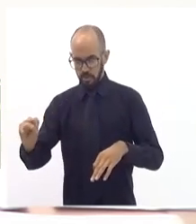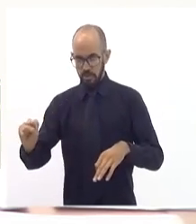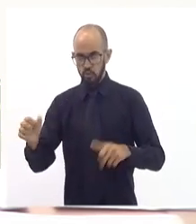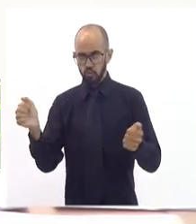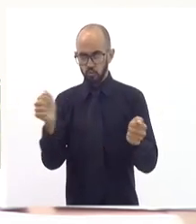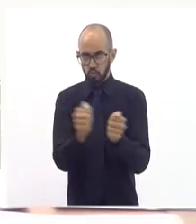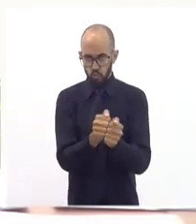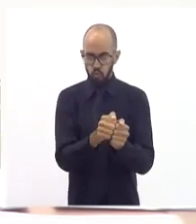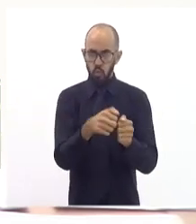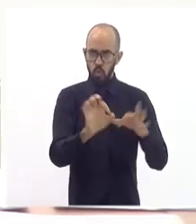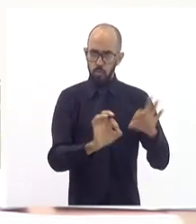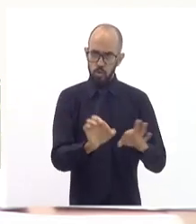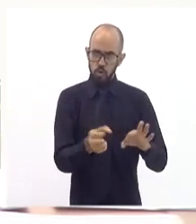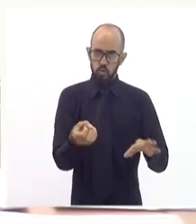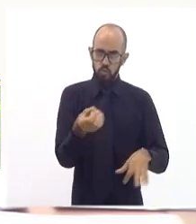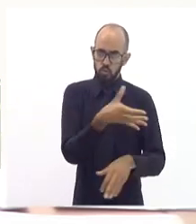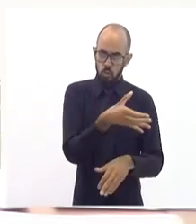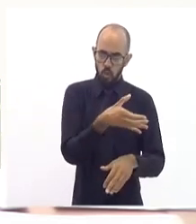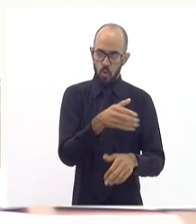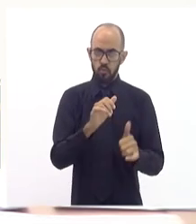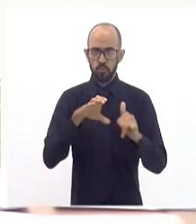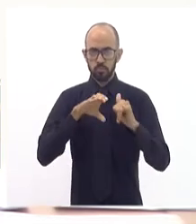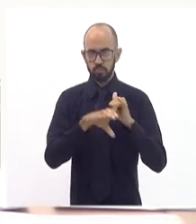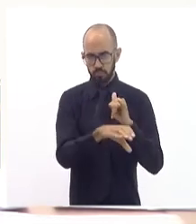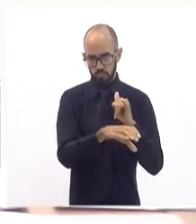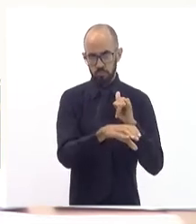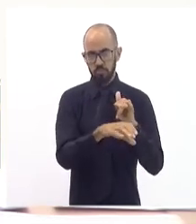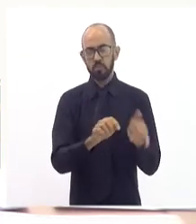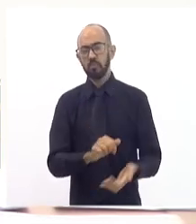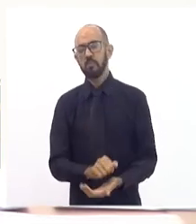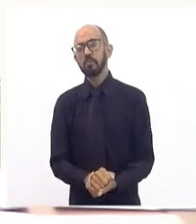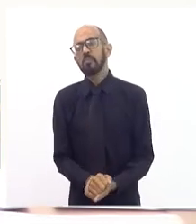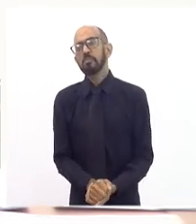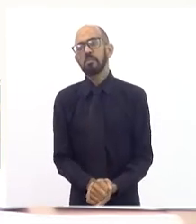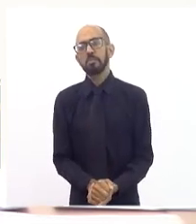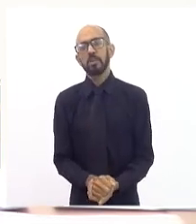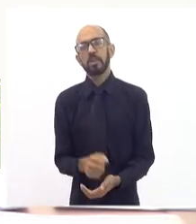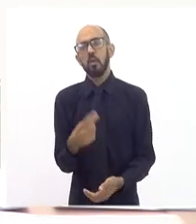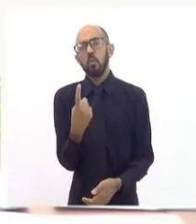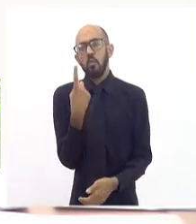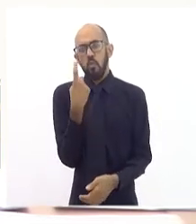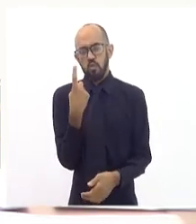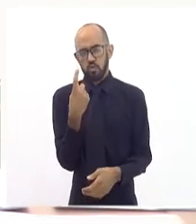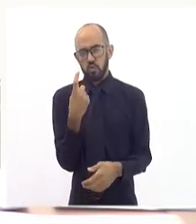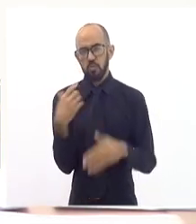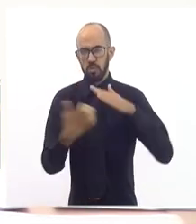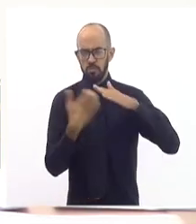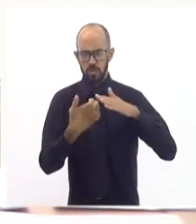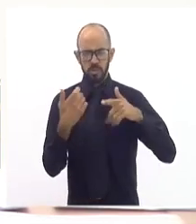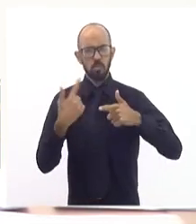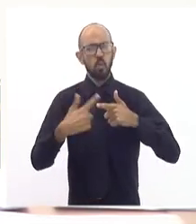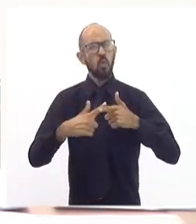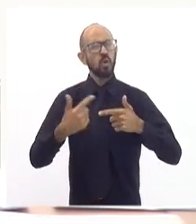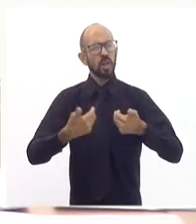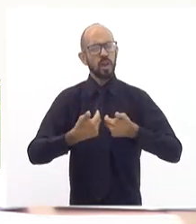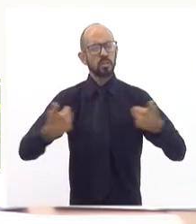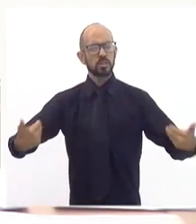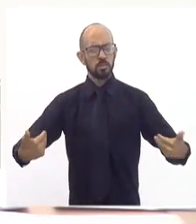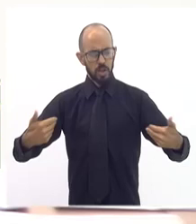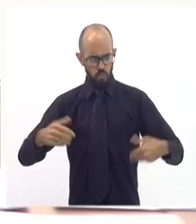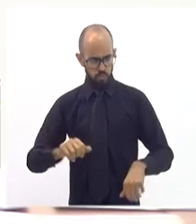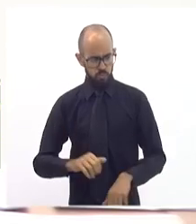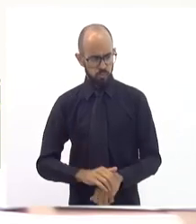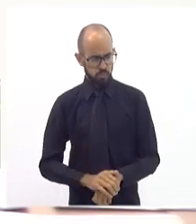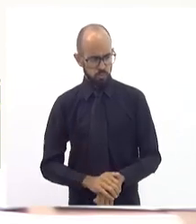as quatro usinas termelétricas flutuante gerador de energia sendo o único grande empreendimento porque feito foi fracionado